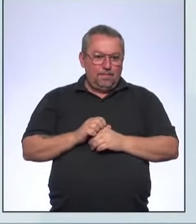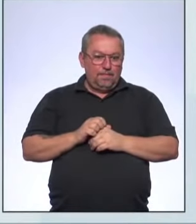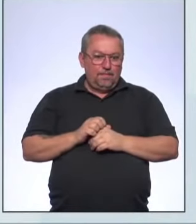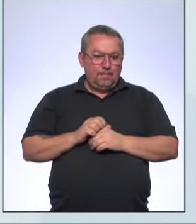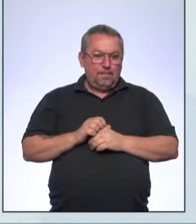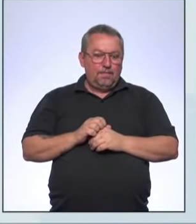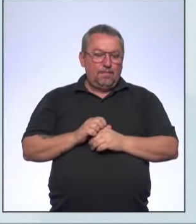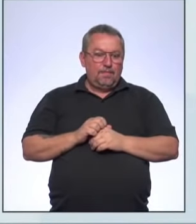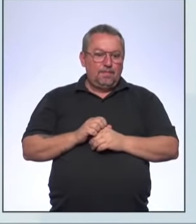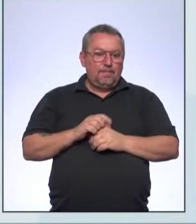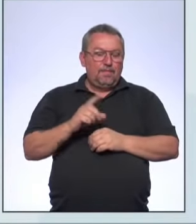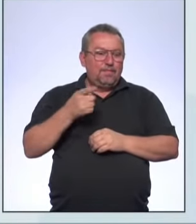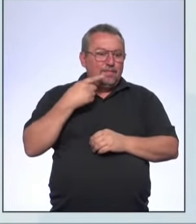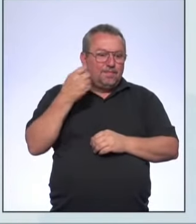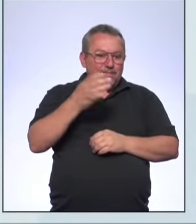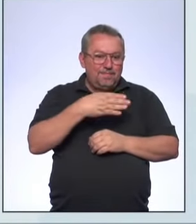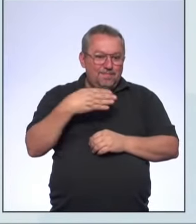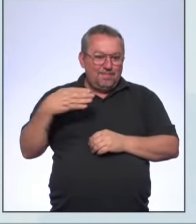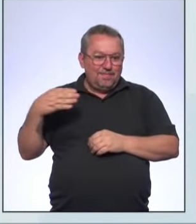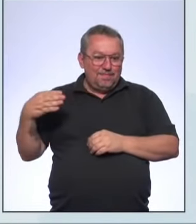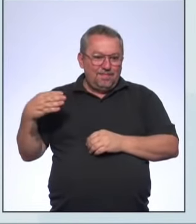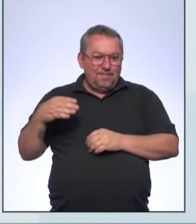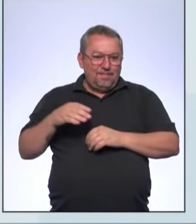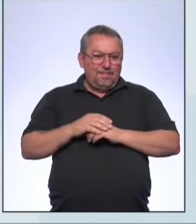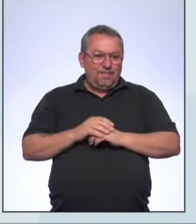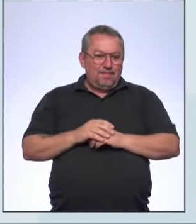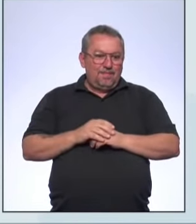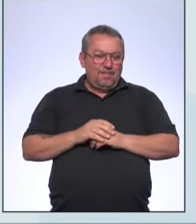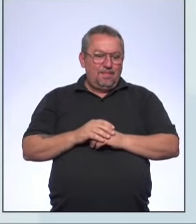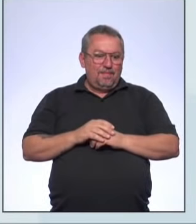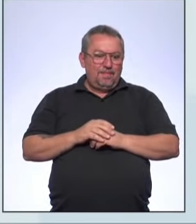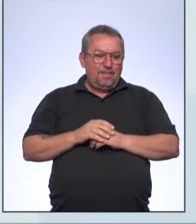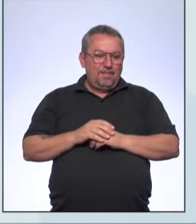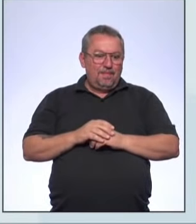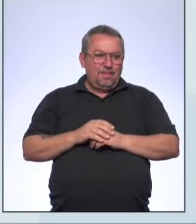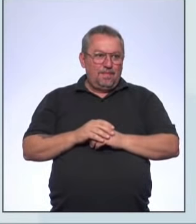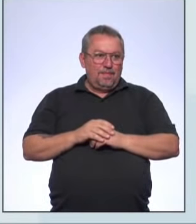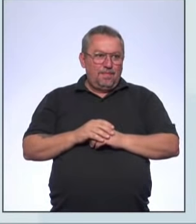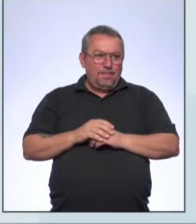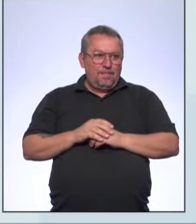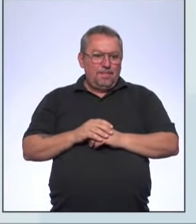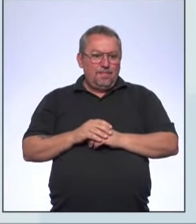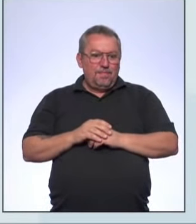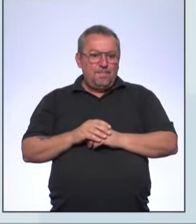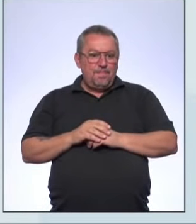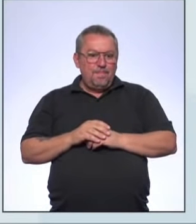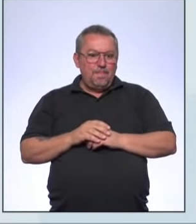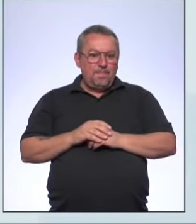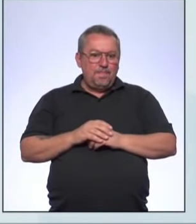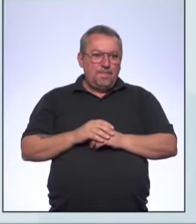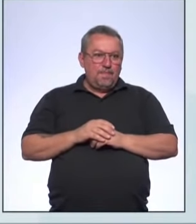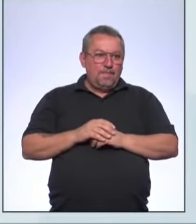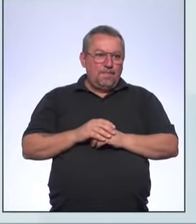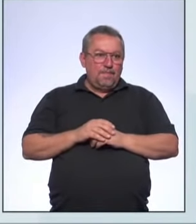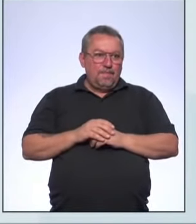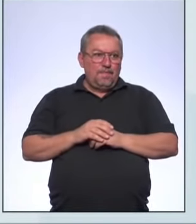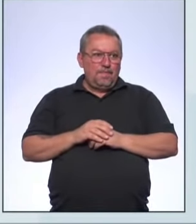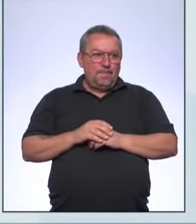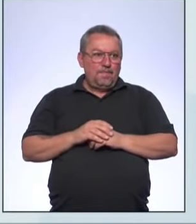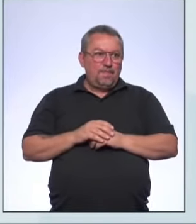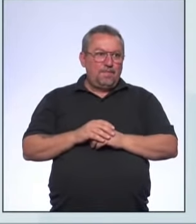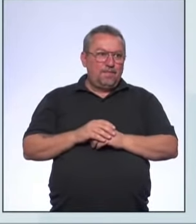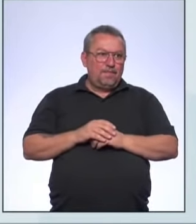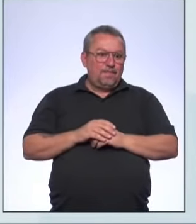e a salmão lezard a lizard seria você pode trazer como